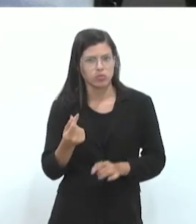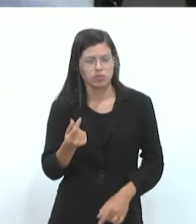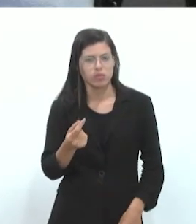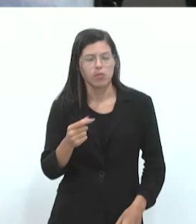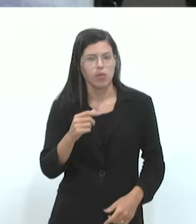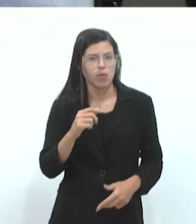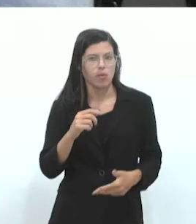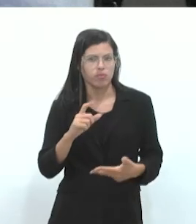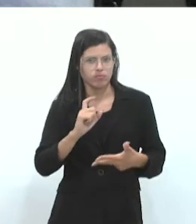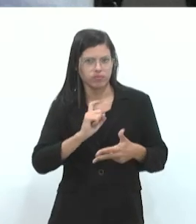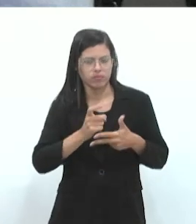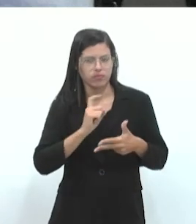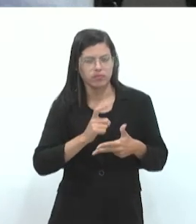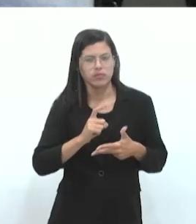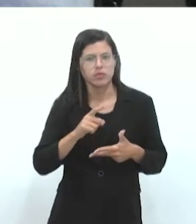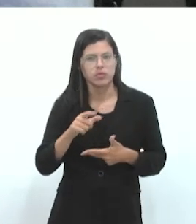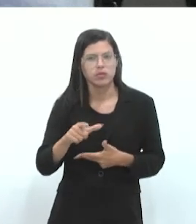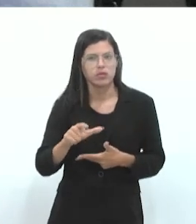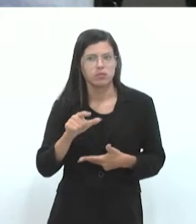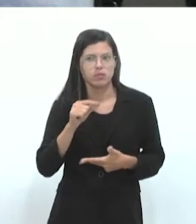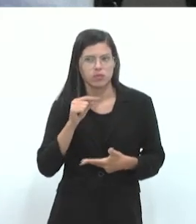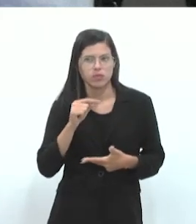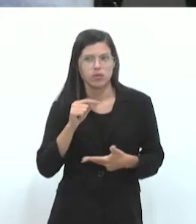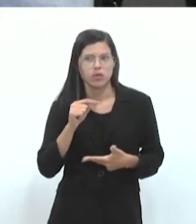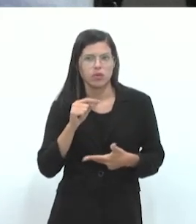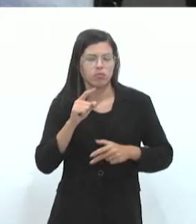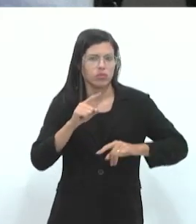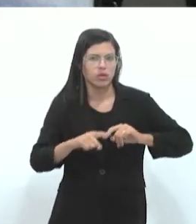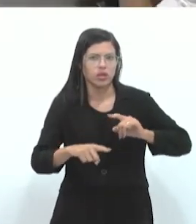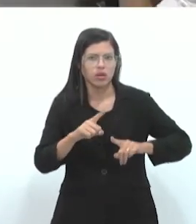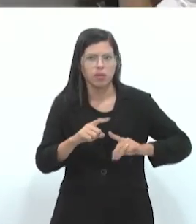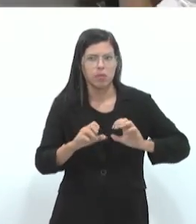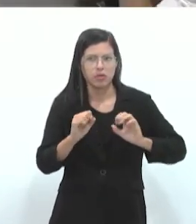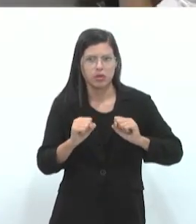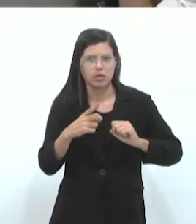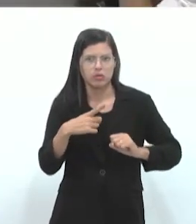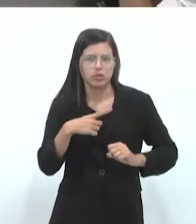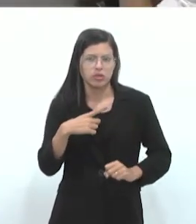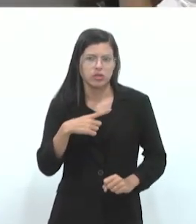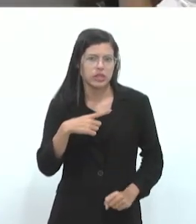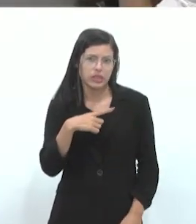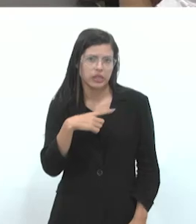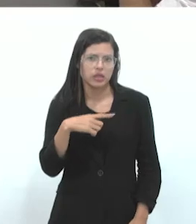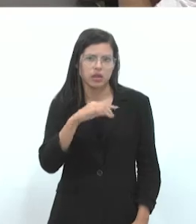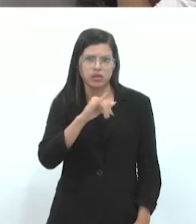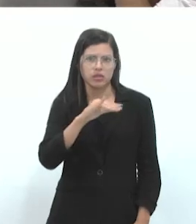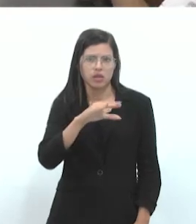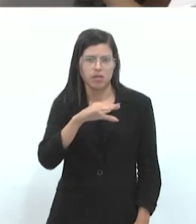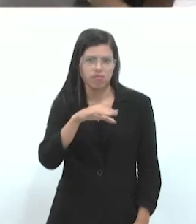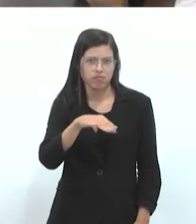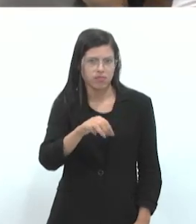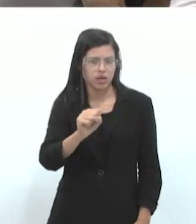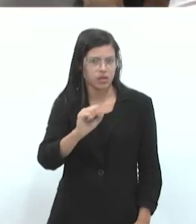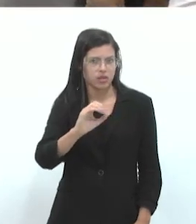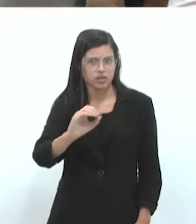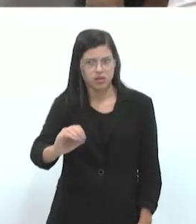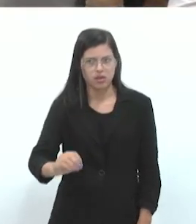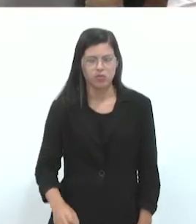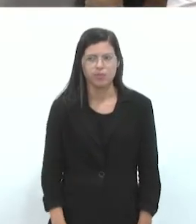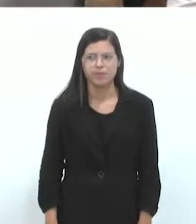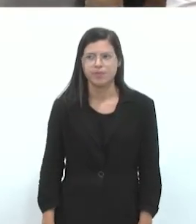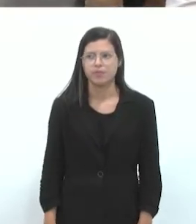Executivo definirá os itens que poderão ter a alíquota zero. Deputado Luiz Paulo, se Vossa Excelência concordar com a minha sugestão, eu